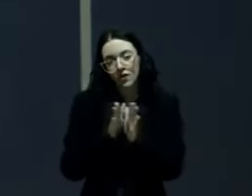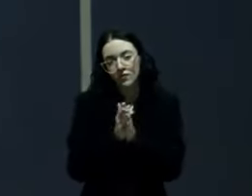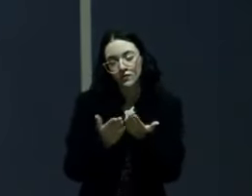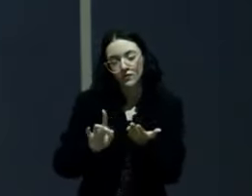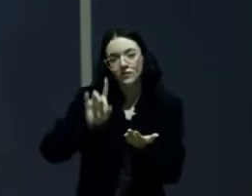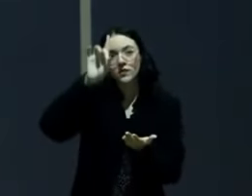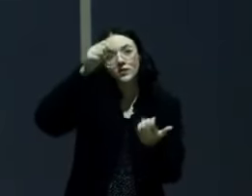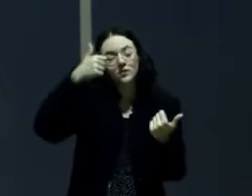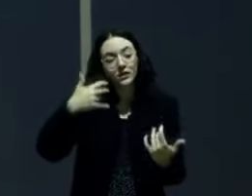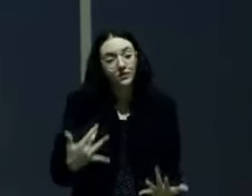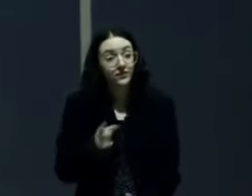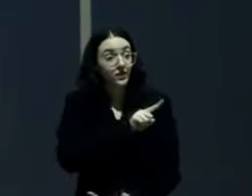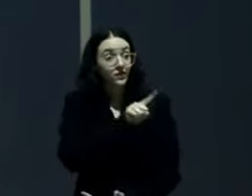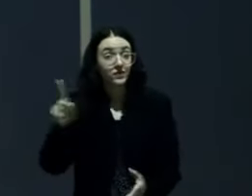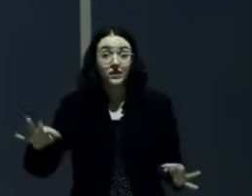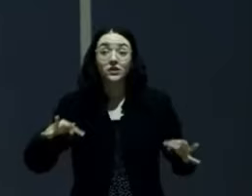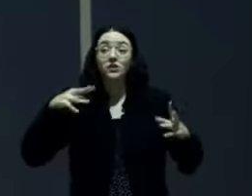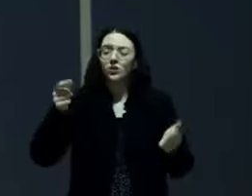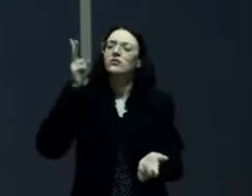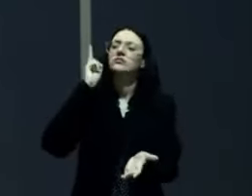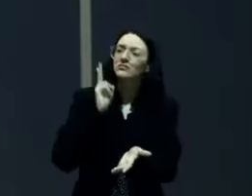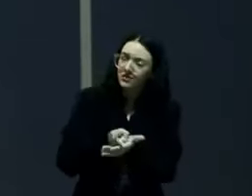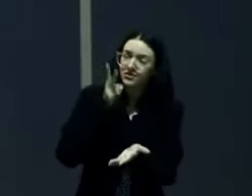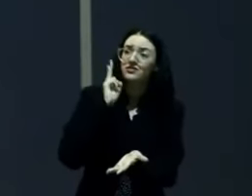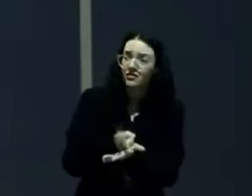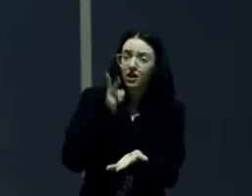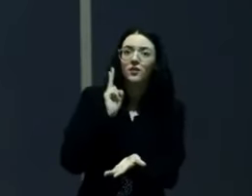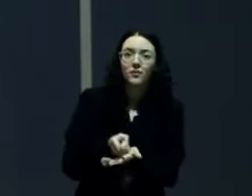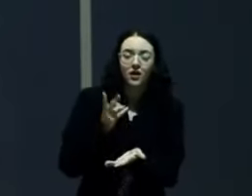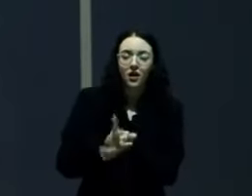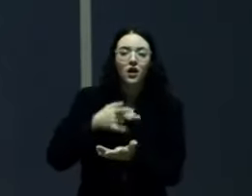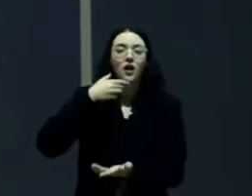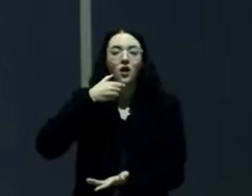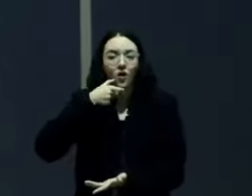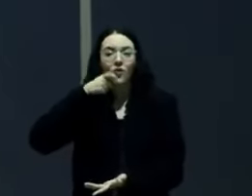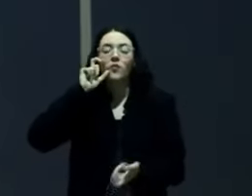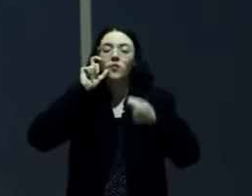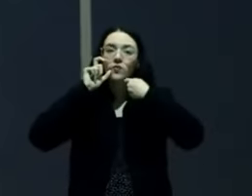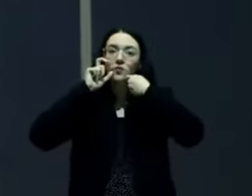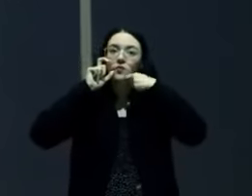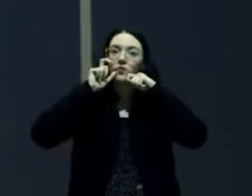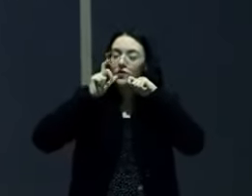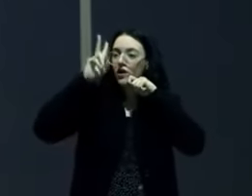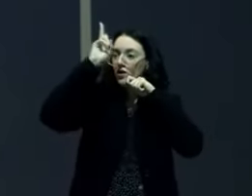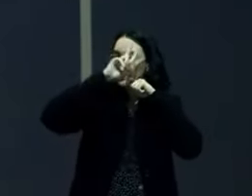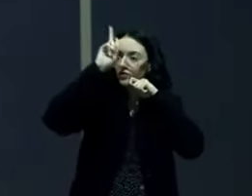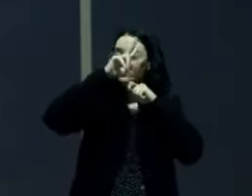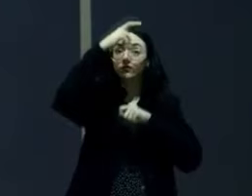ele diz o seguinte: façam isso todas as vezes que comer e beber em memória de